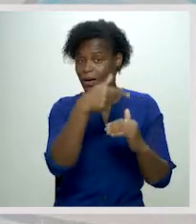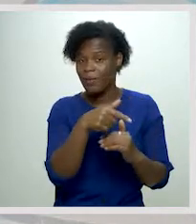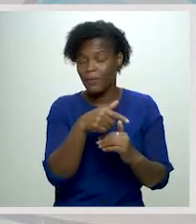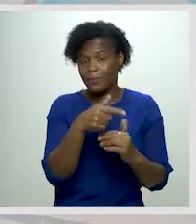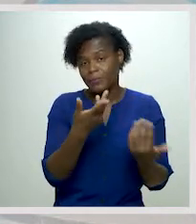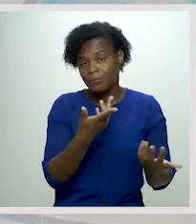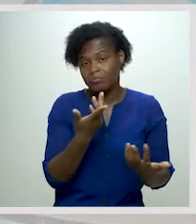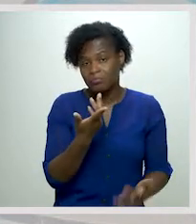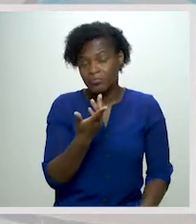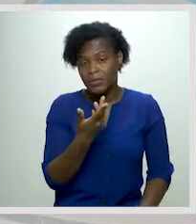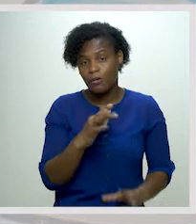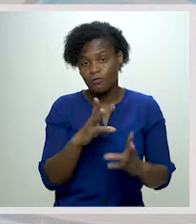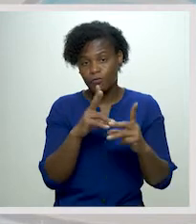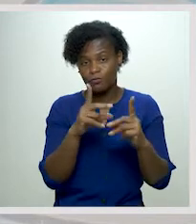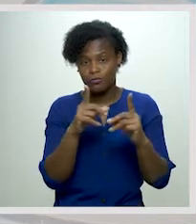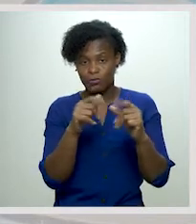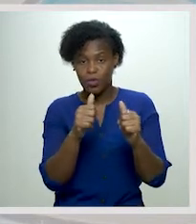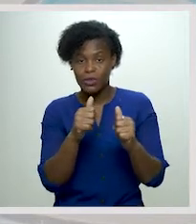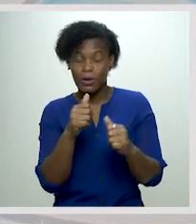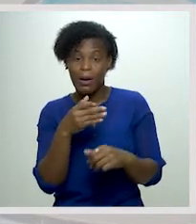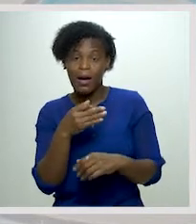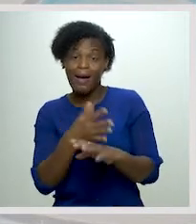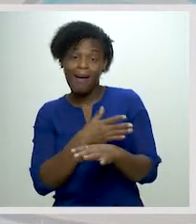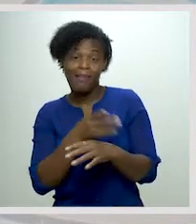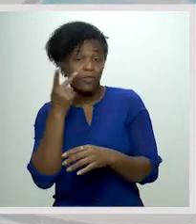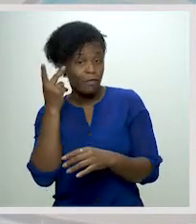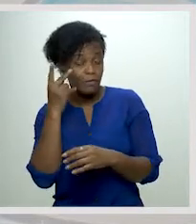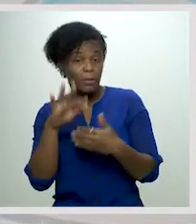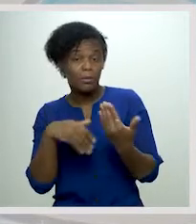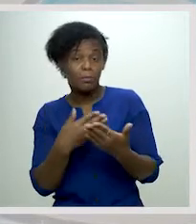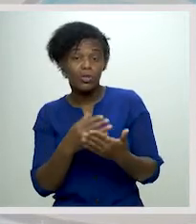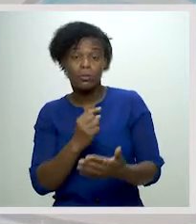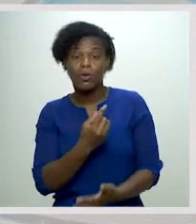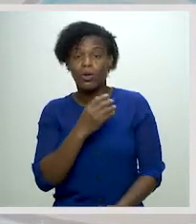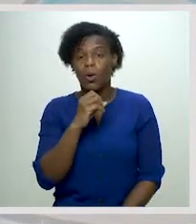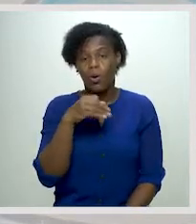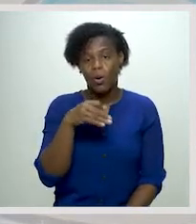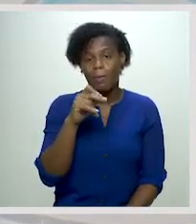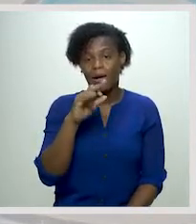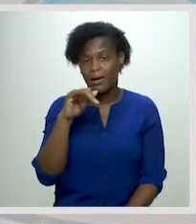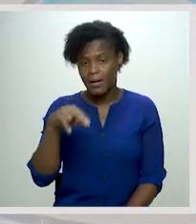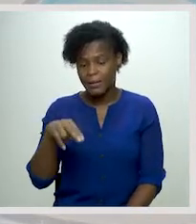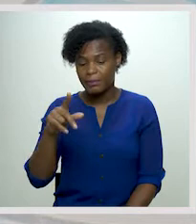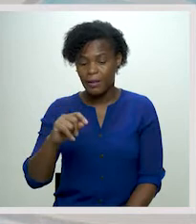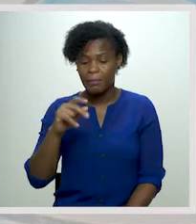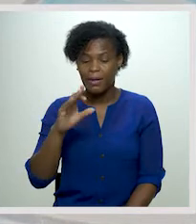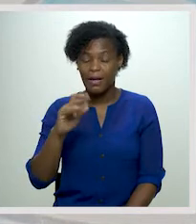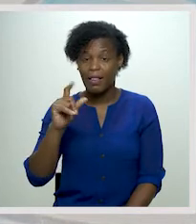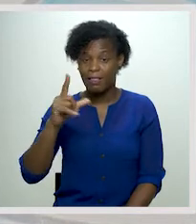fase de evolução pré-biológica proposta por Oparin e